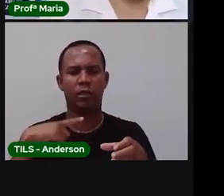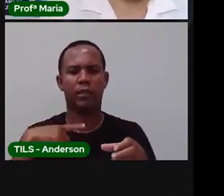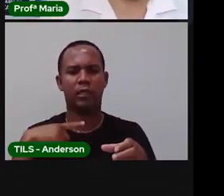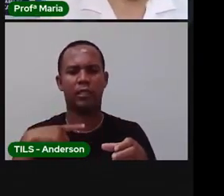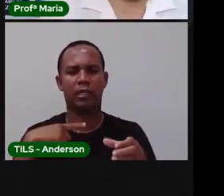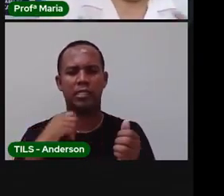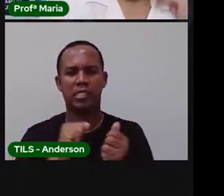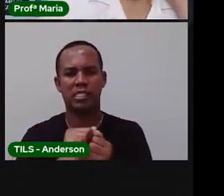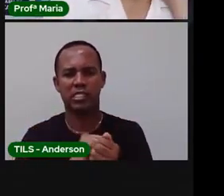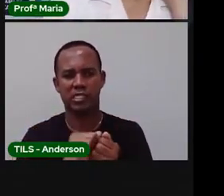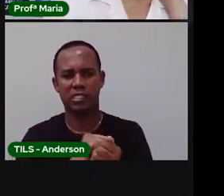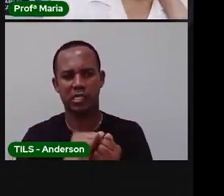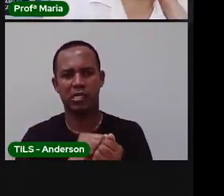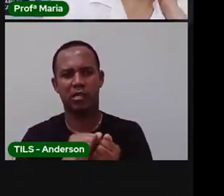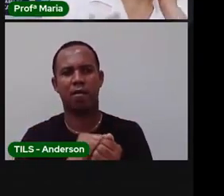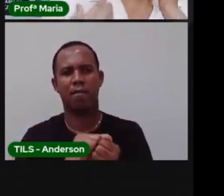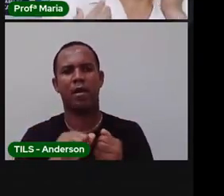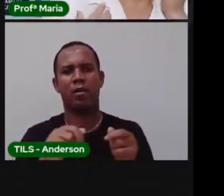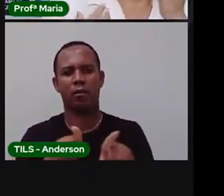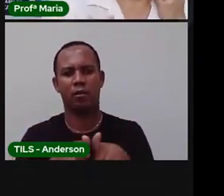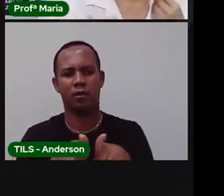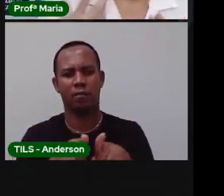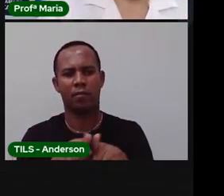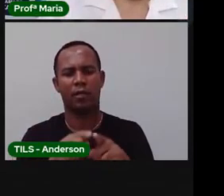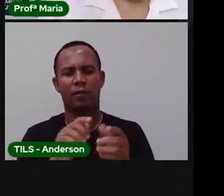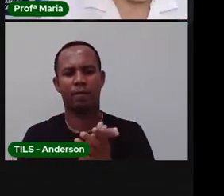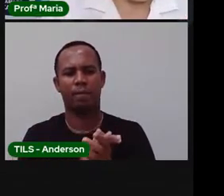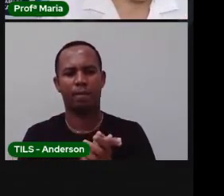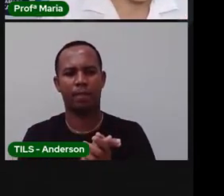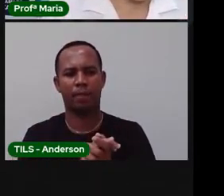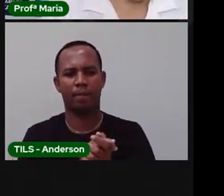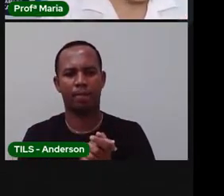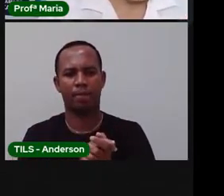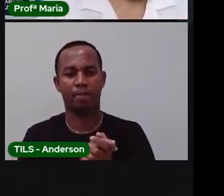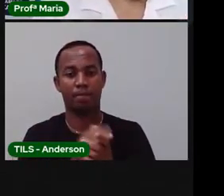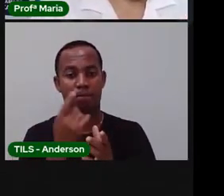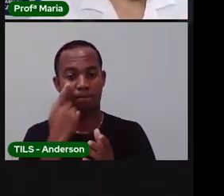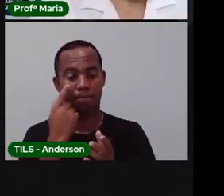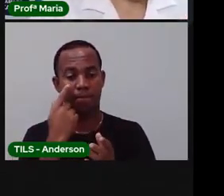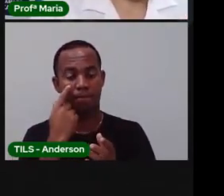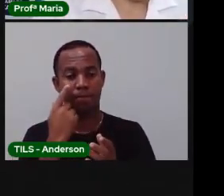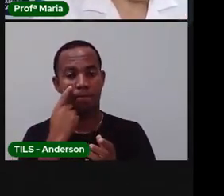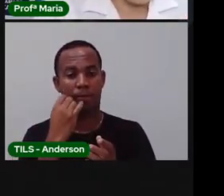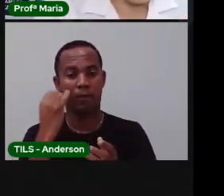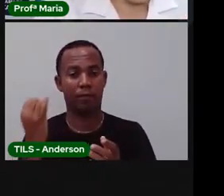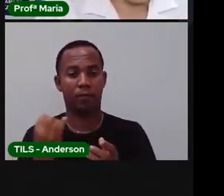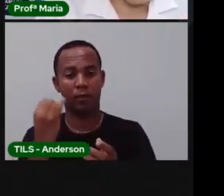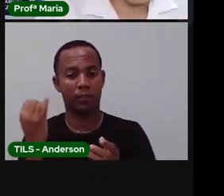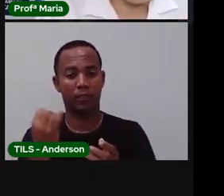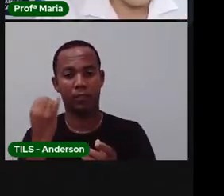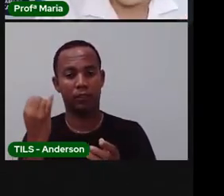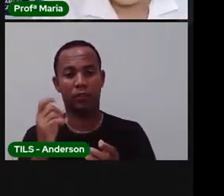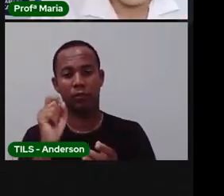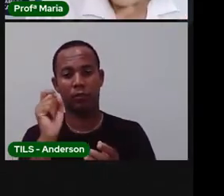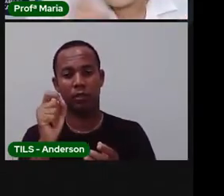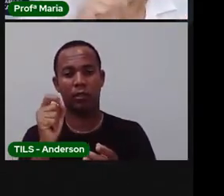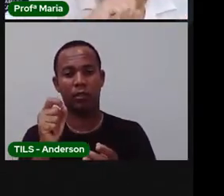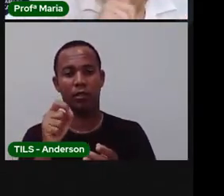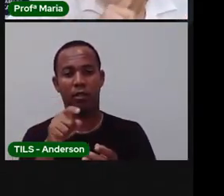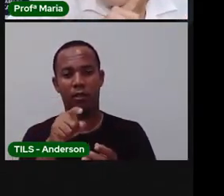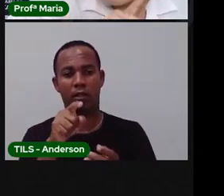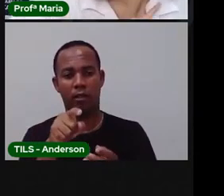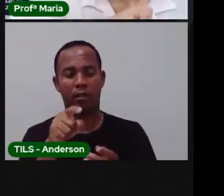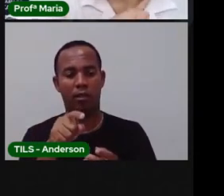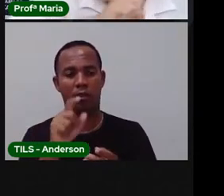outros usos, né? Que a Pro agora, na verdade, não vai citar para vocês. Mas é interessante que até aquele óleo de cozinha que a gente